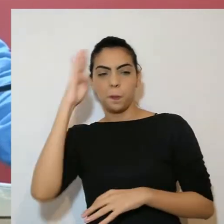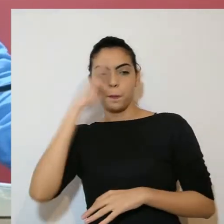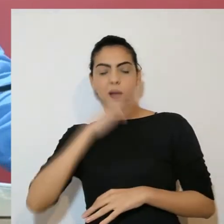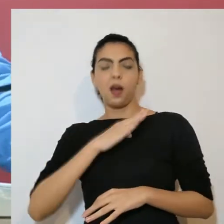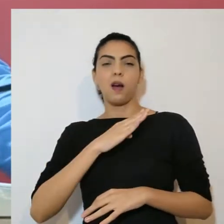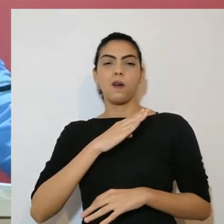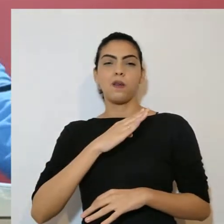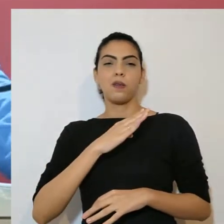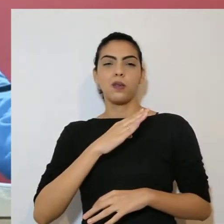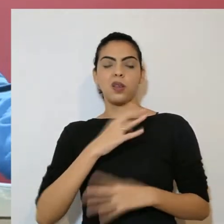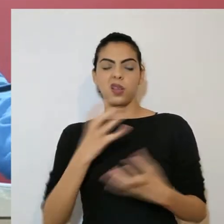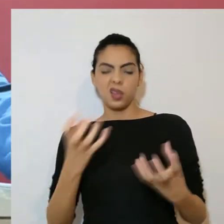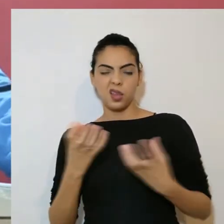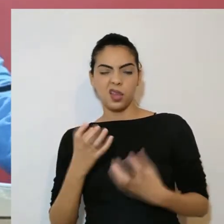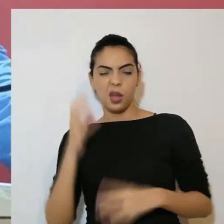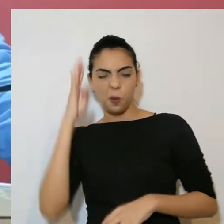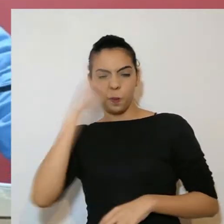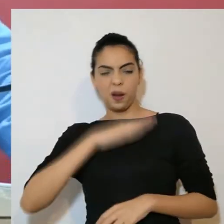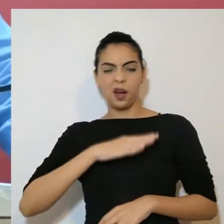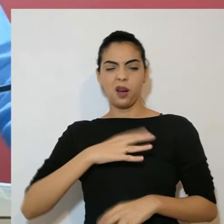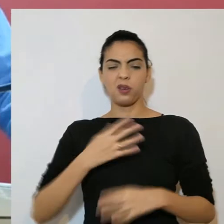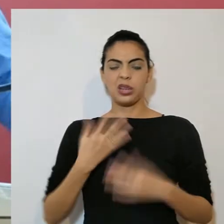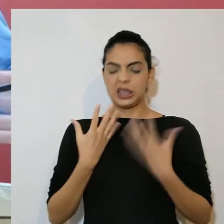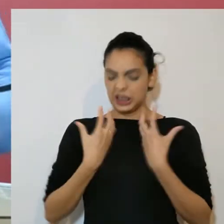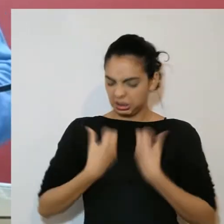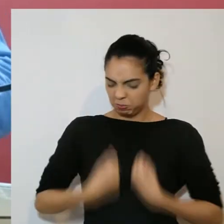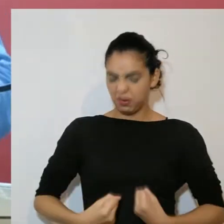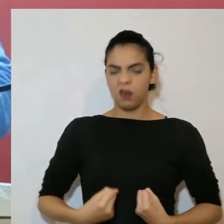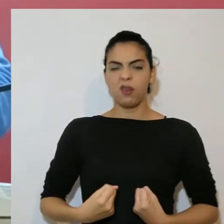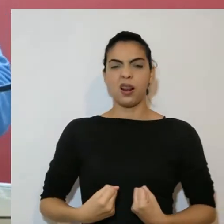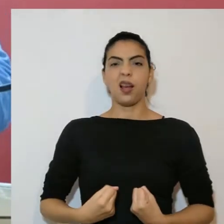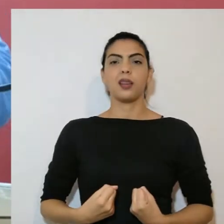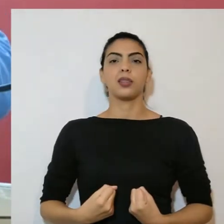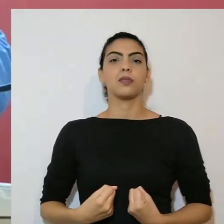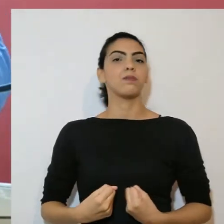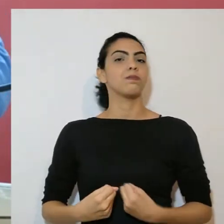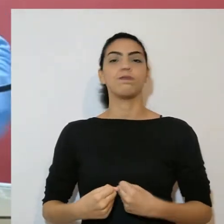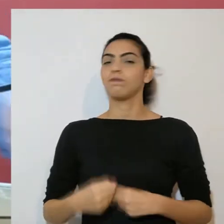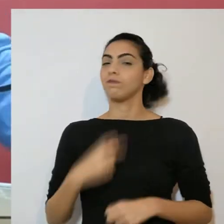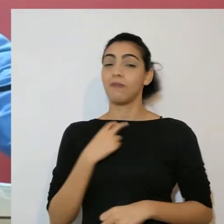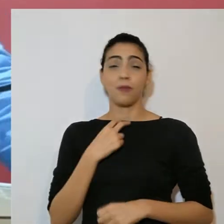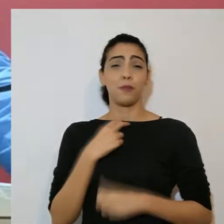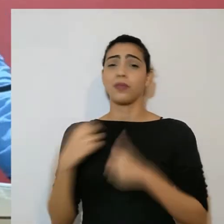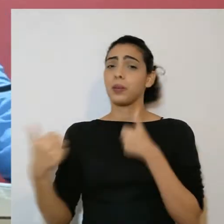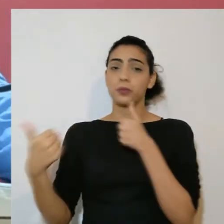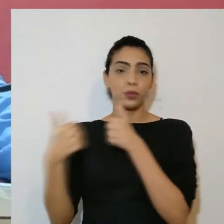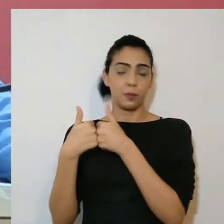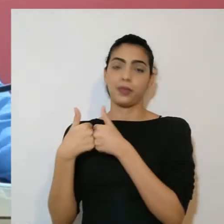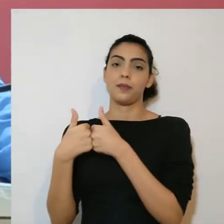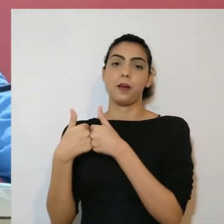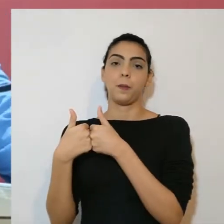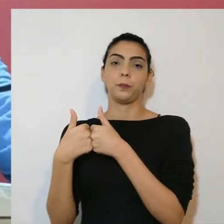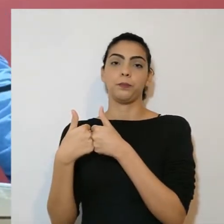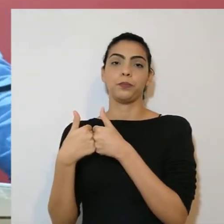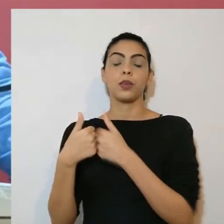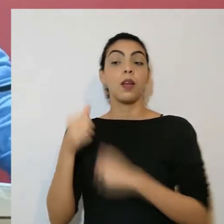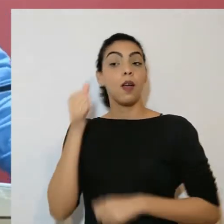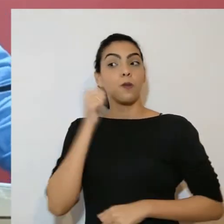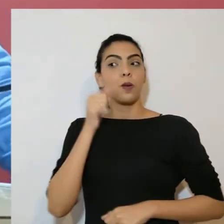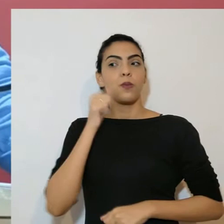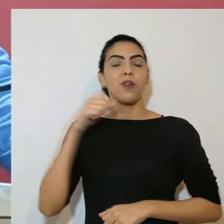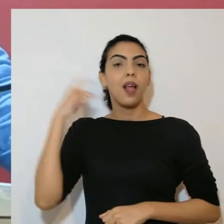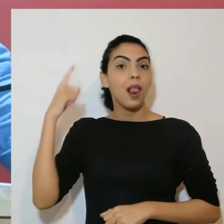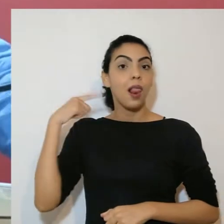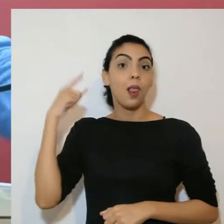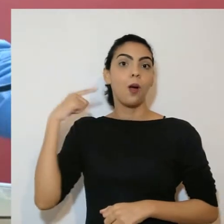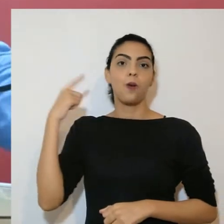maldosa, ardilosa, amargurada, uma mulher má, não devemos nos aproximar dela. Uma